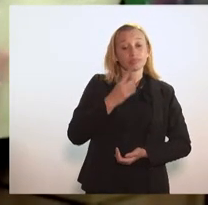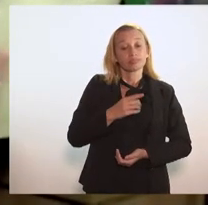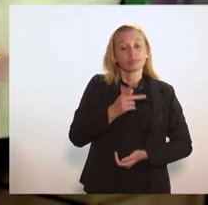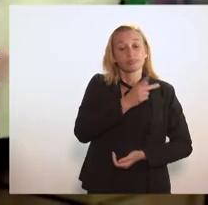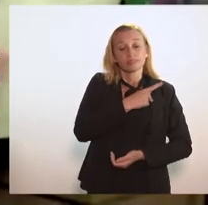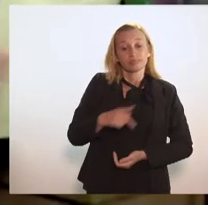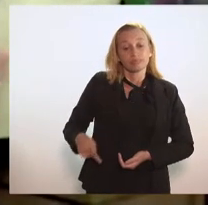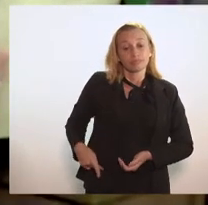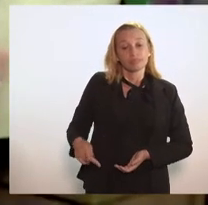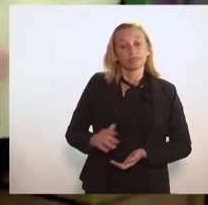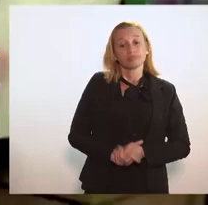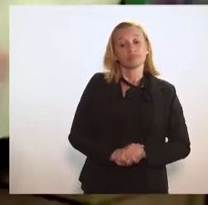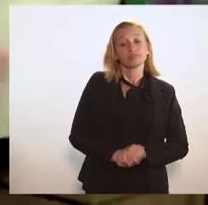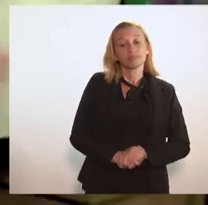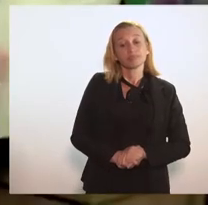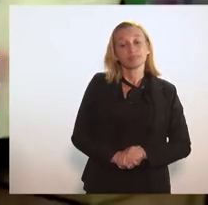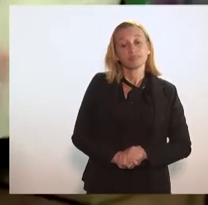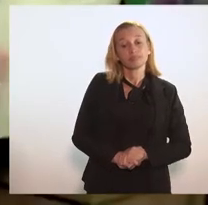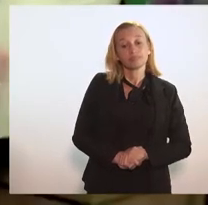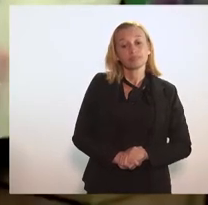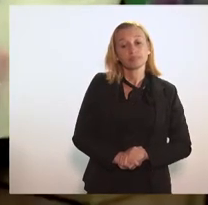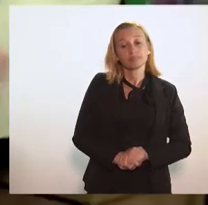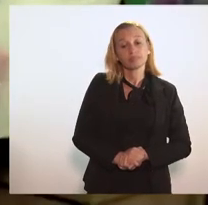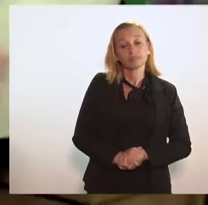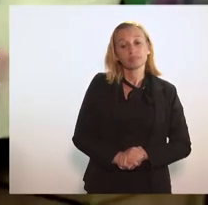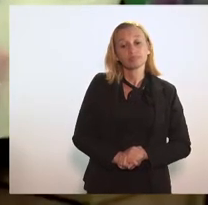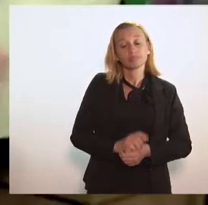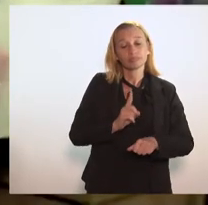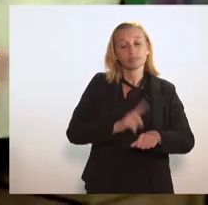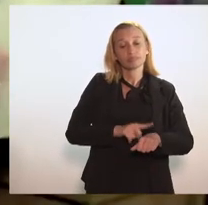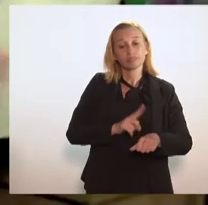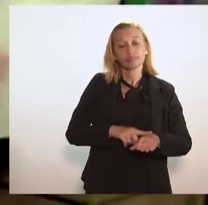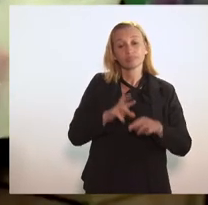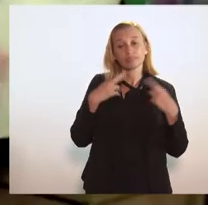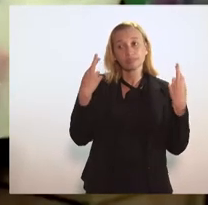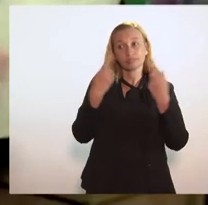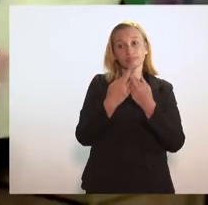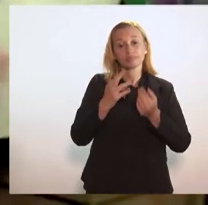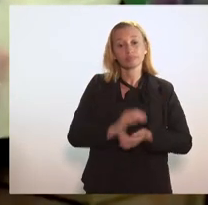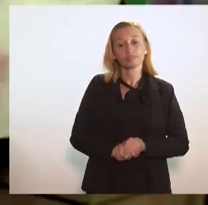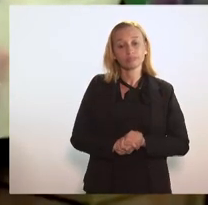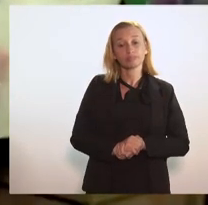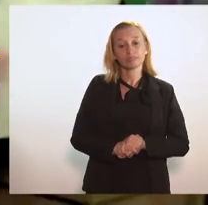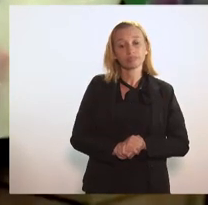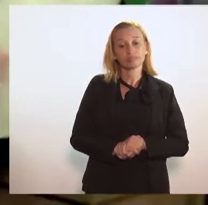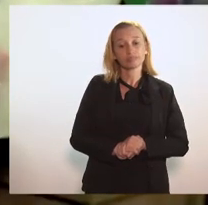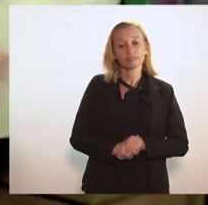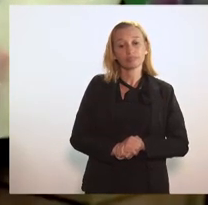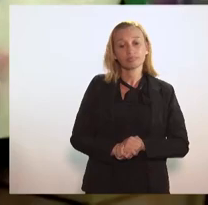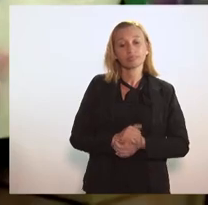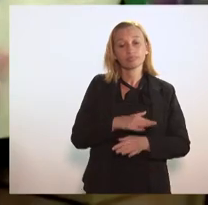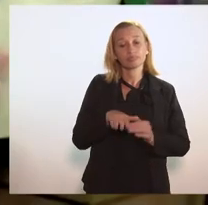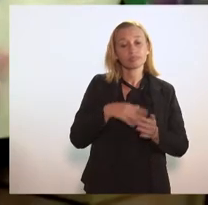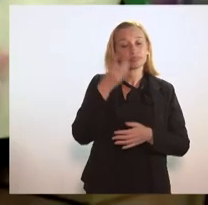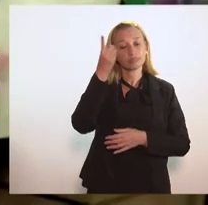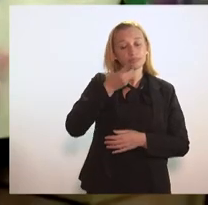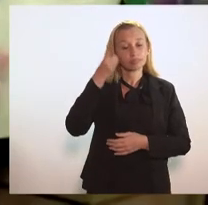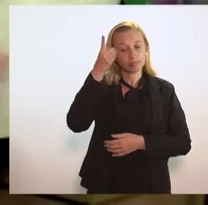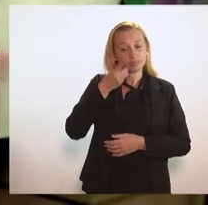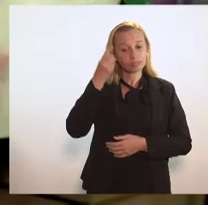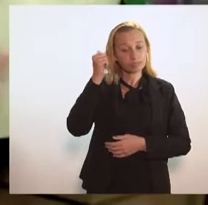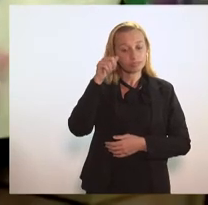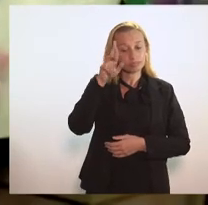presidenta Presidente Preside neste momento a sessão nobres deputados Eliomar Coelho